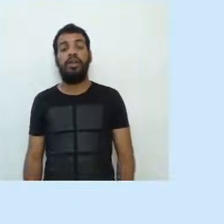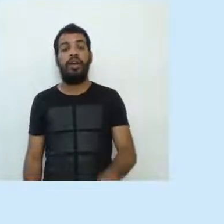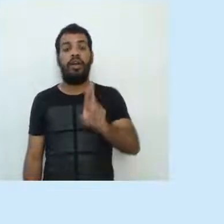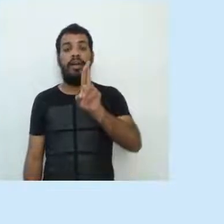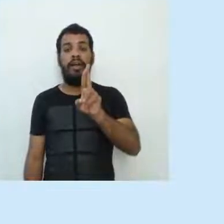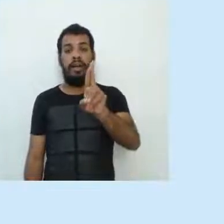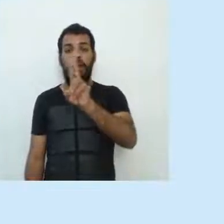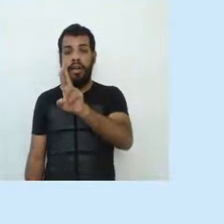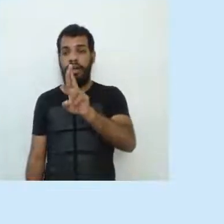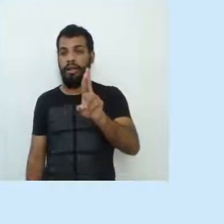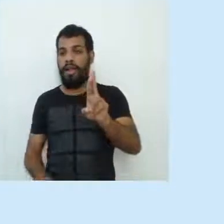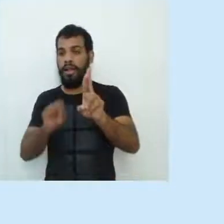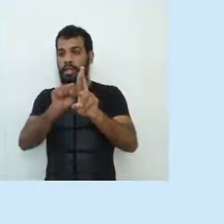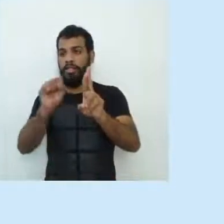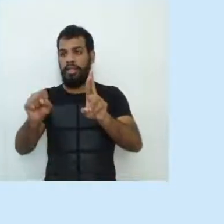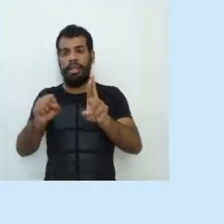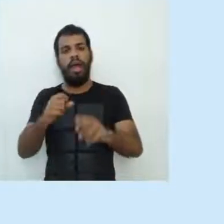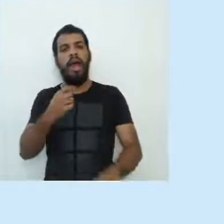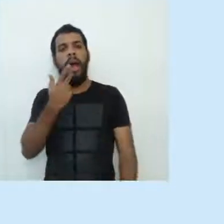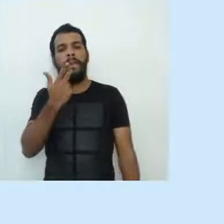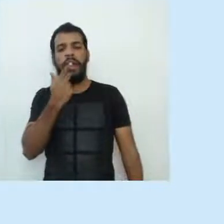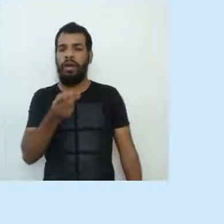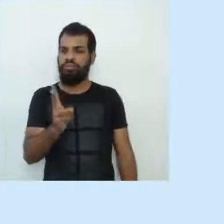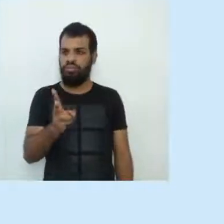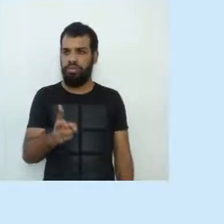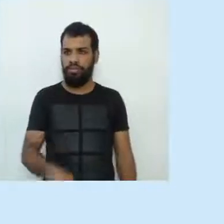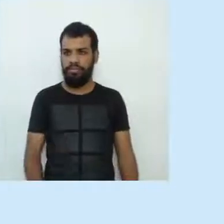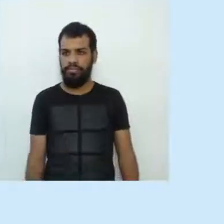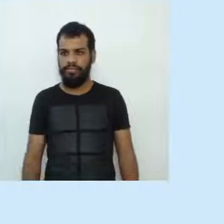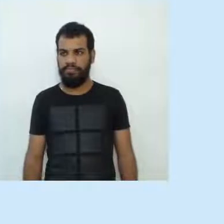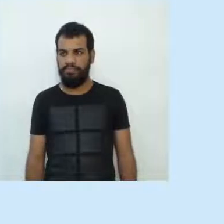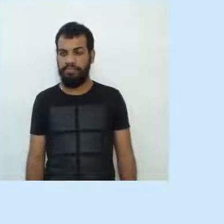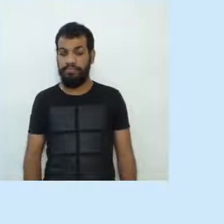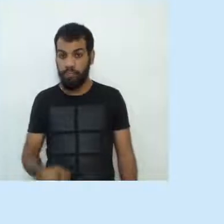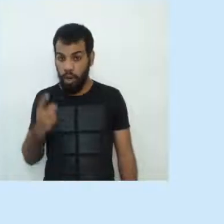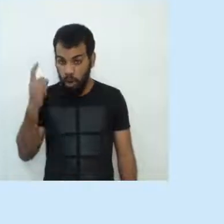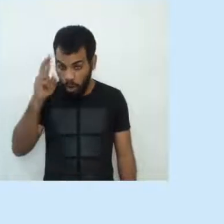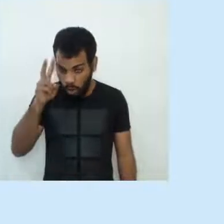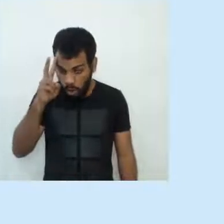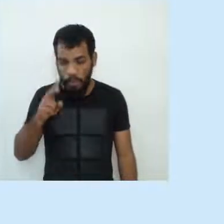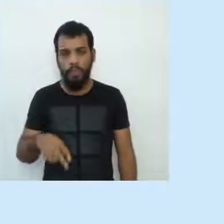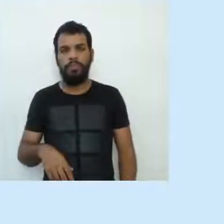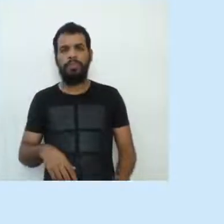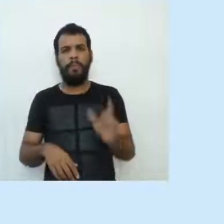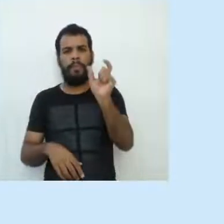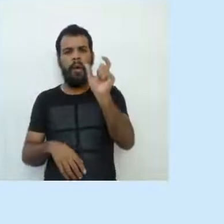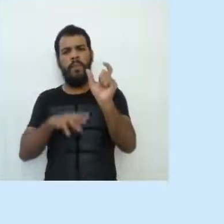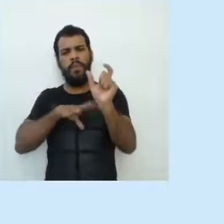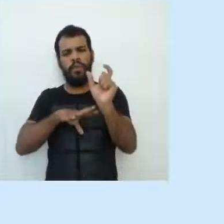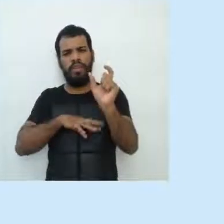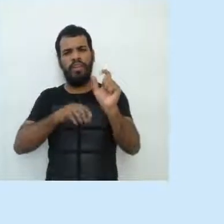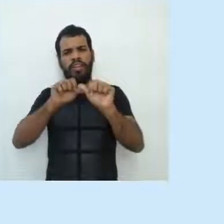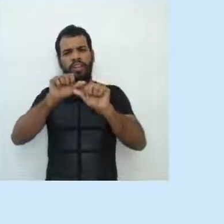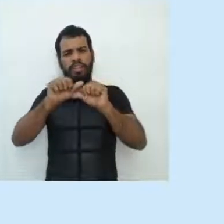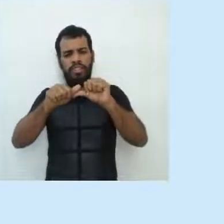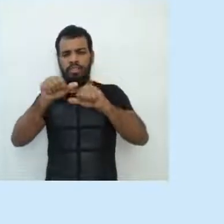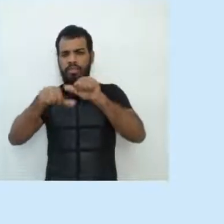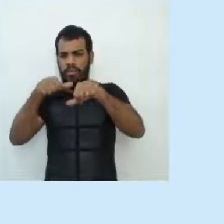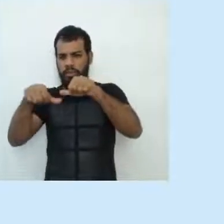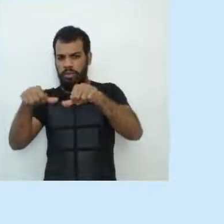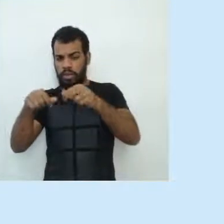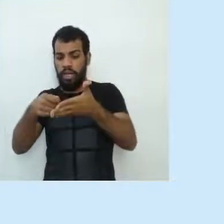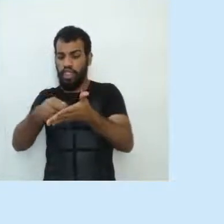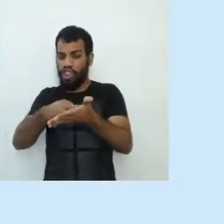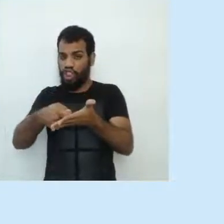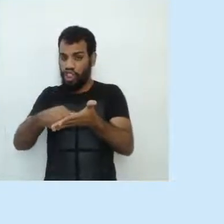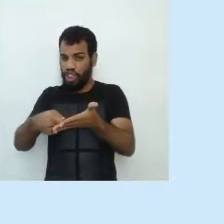que a pronúncia permaneça a mesma. Lembrem-se que a reforma ortográfica ela varia a ortografia escrita,